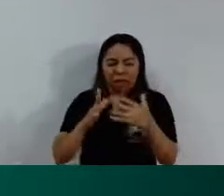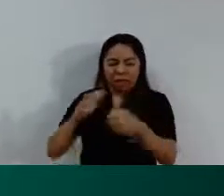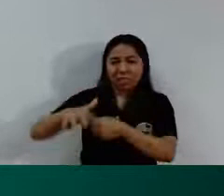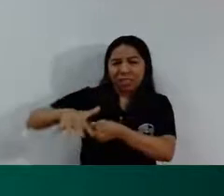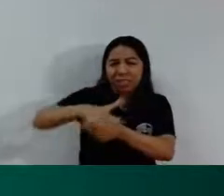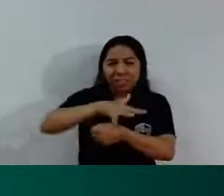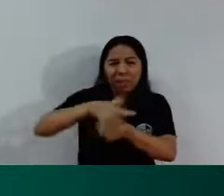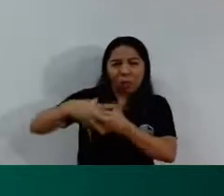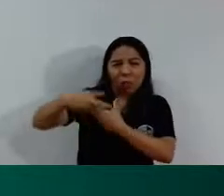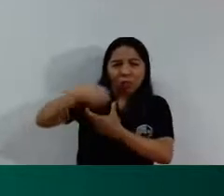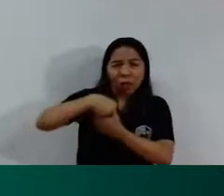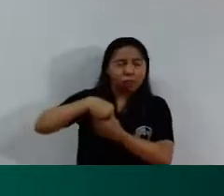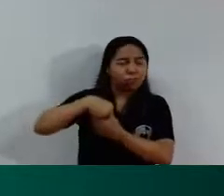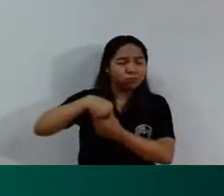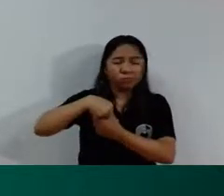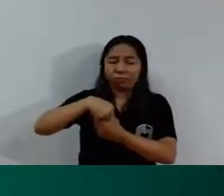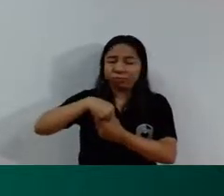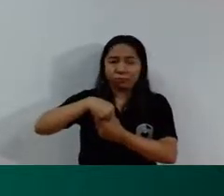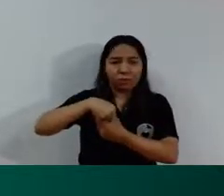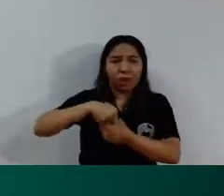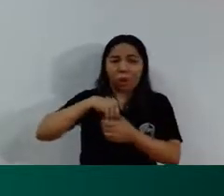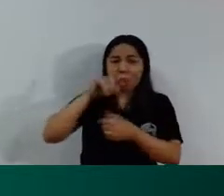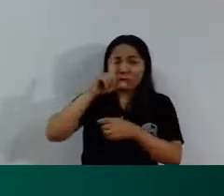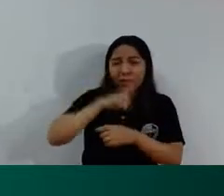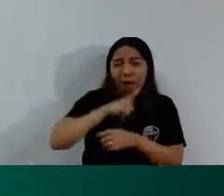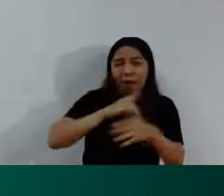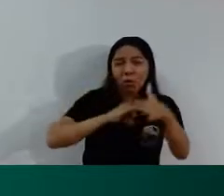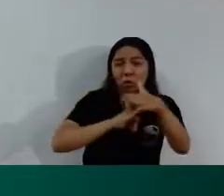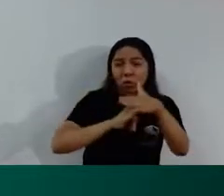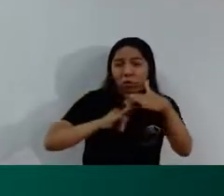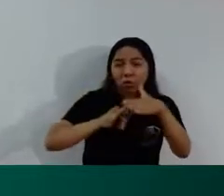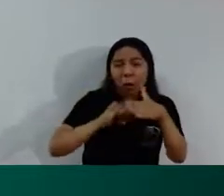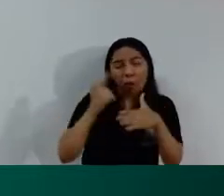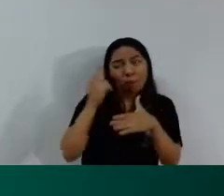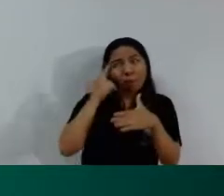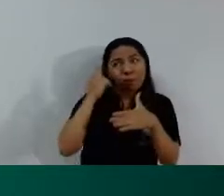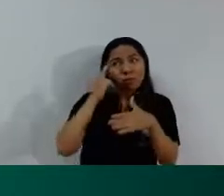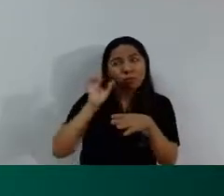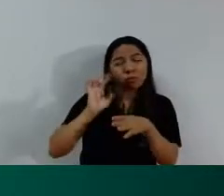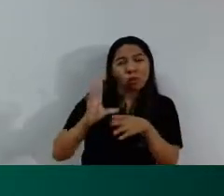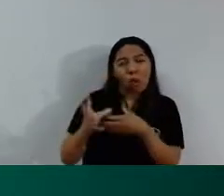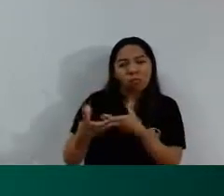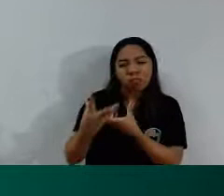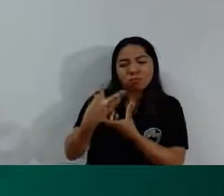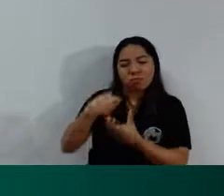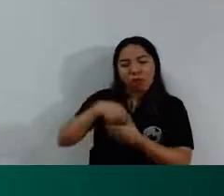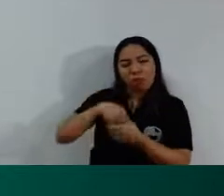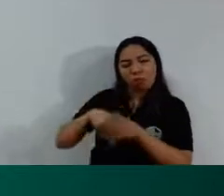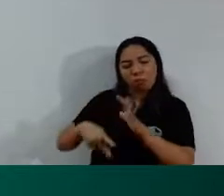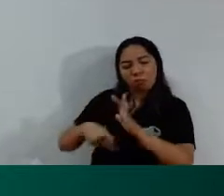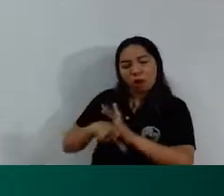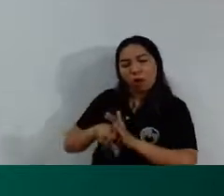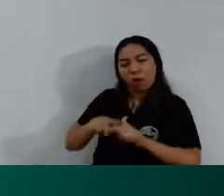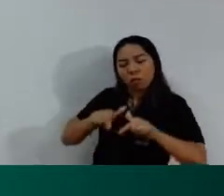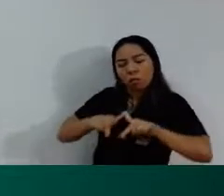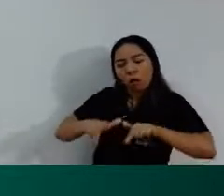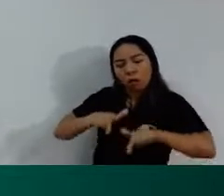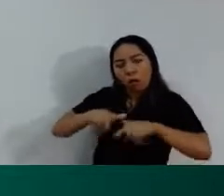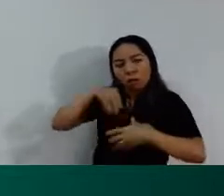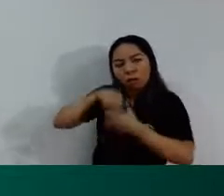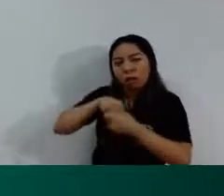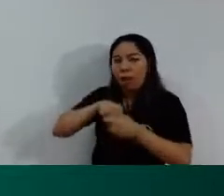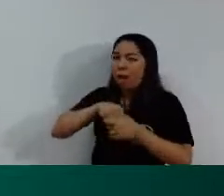dentro uma instituição que tá pensando em extensão somente olhando para dentro do seu umbigo ela não entendeu o que é